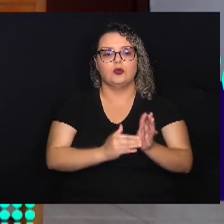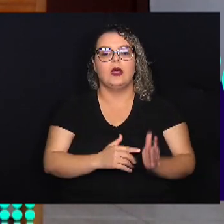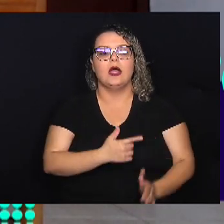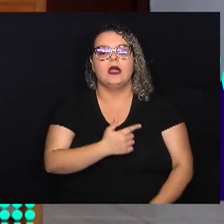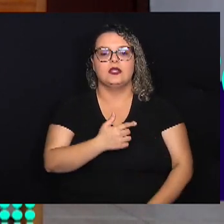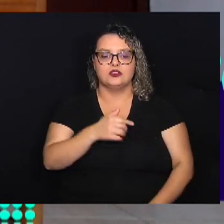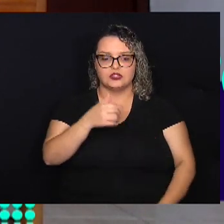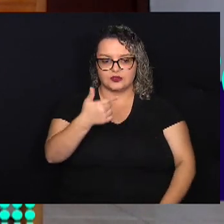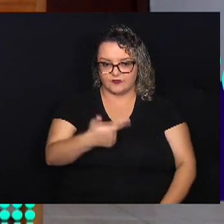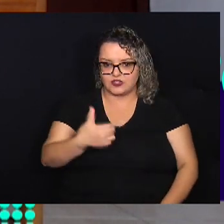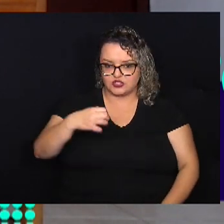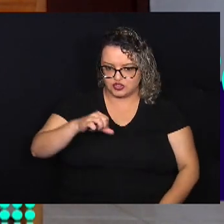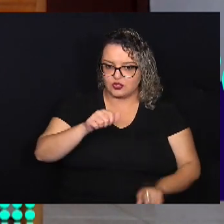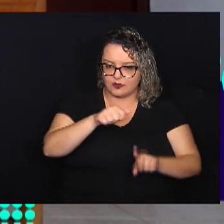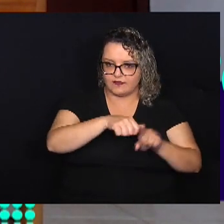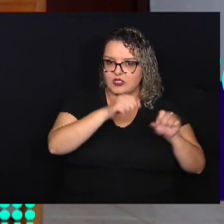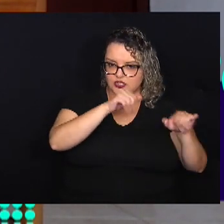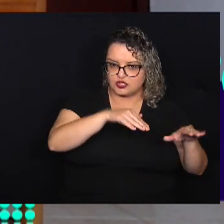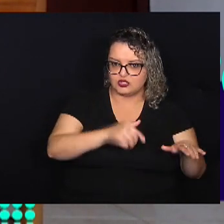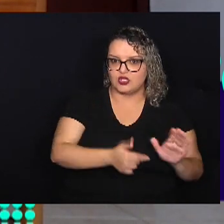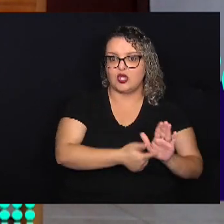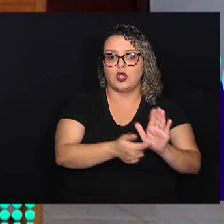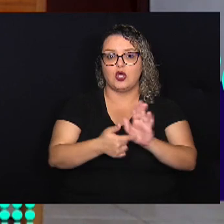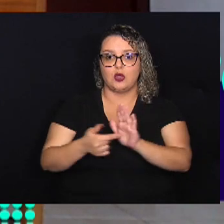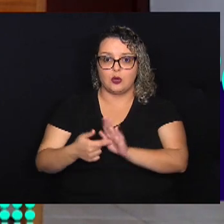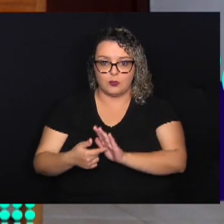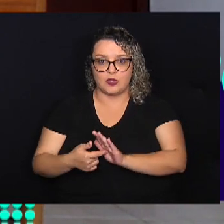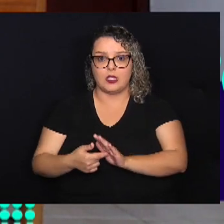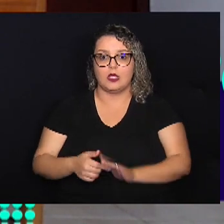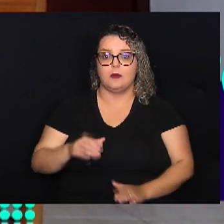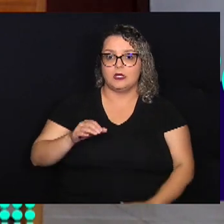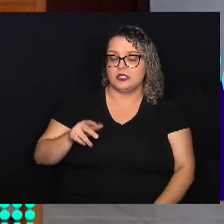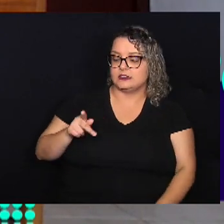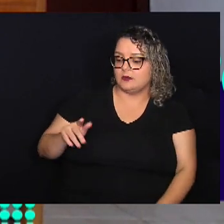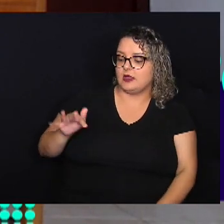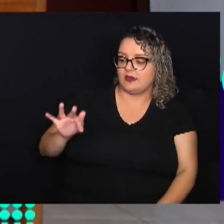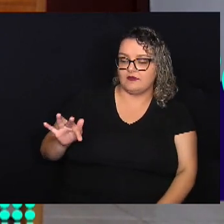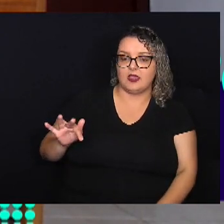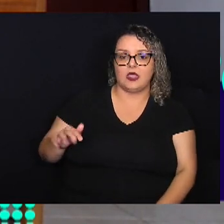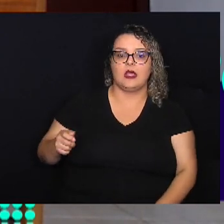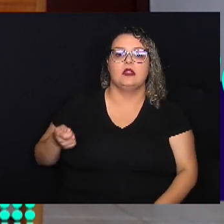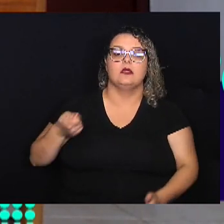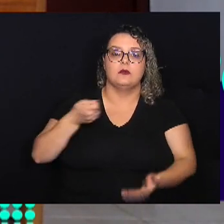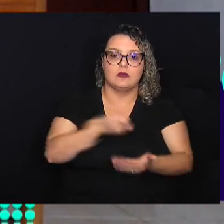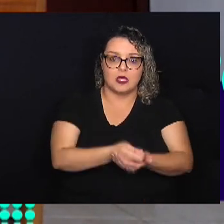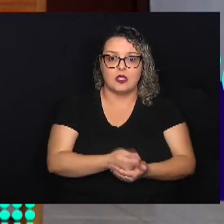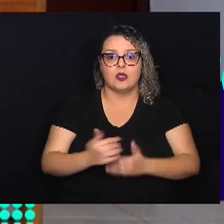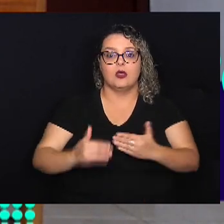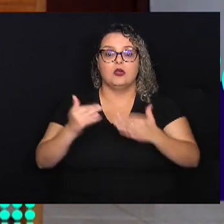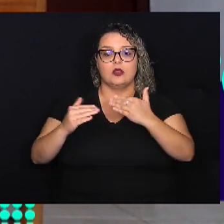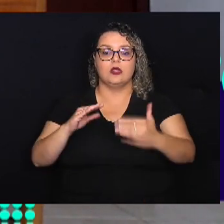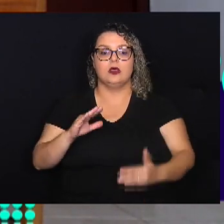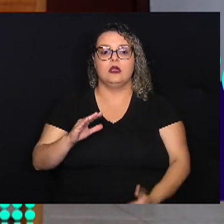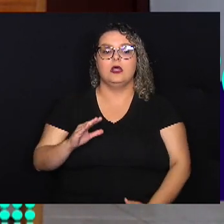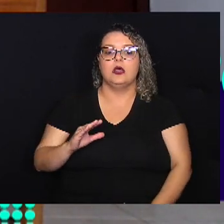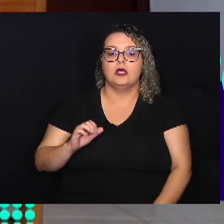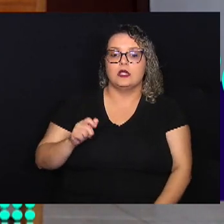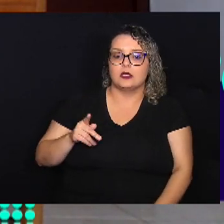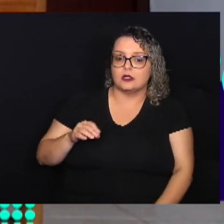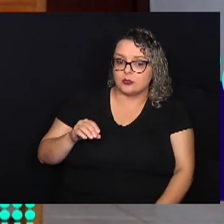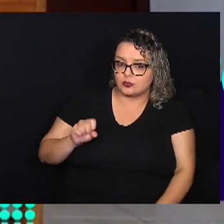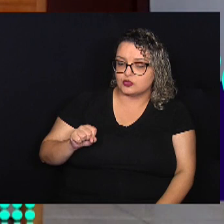Campinas. A mostra é patrocinada pela CPFL Energia e é produzida pela Brazuca Produções, em parceria com o